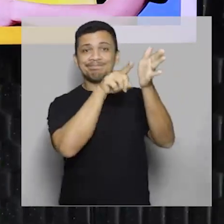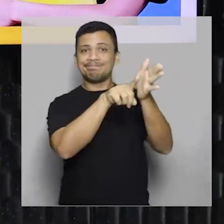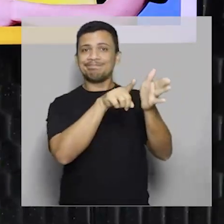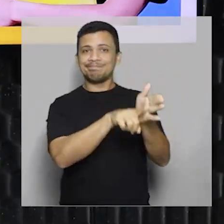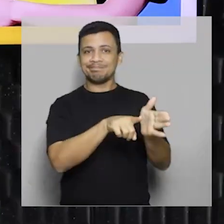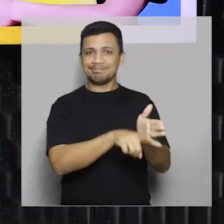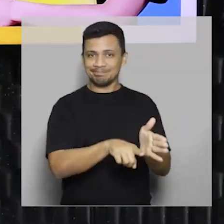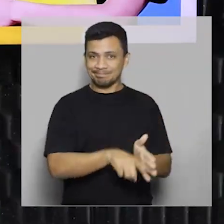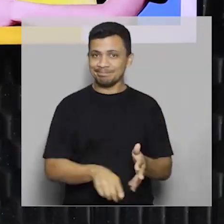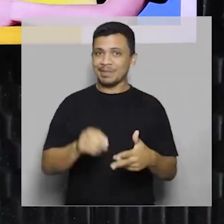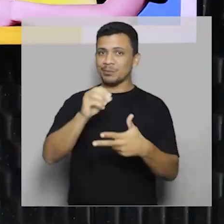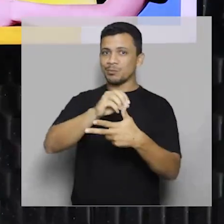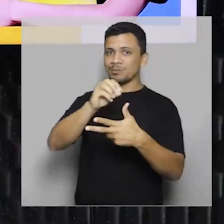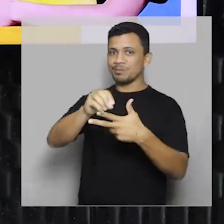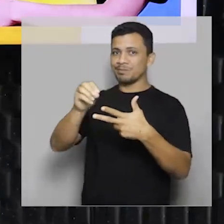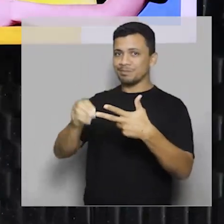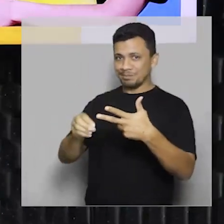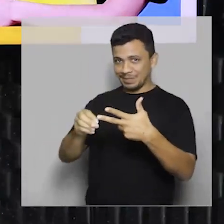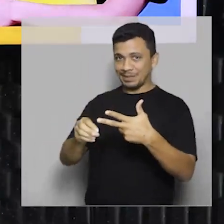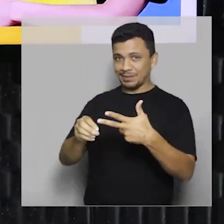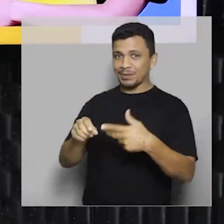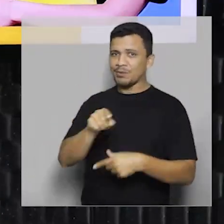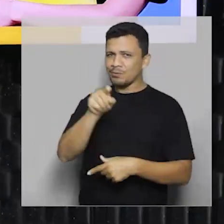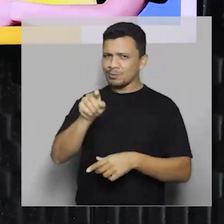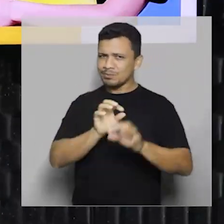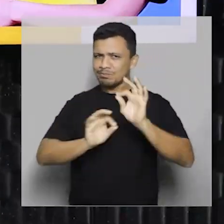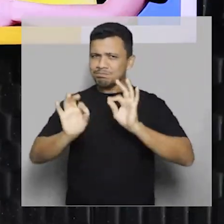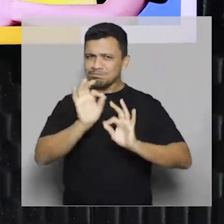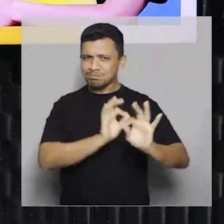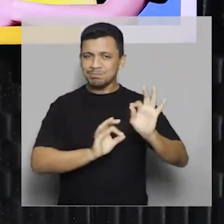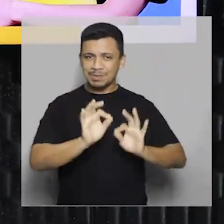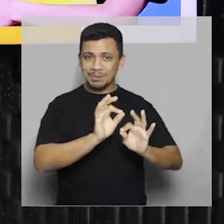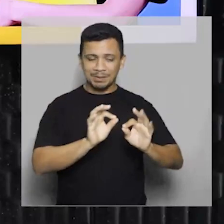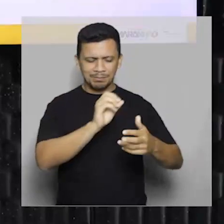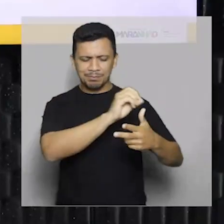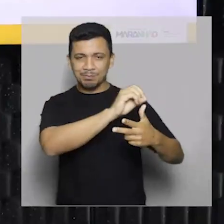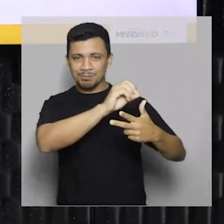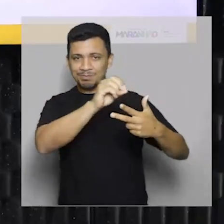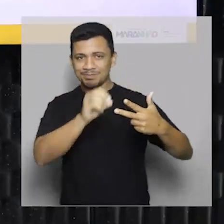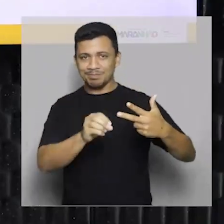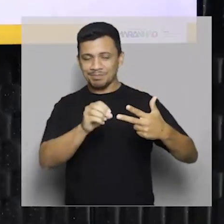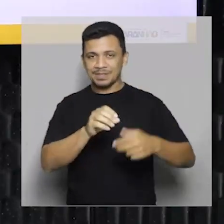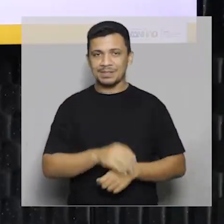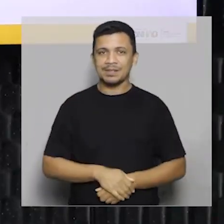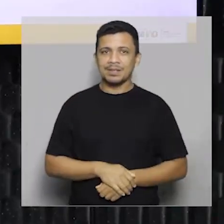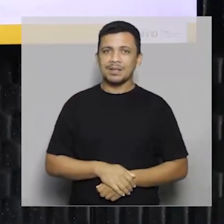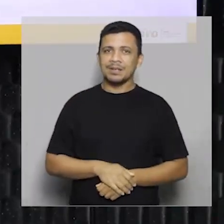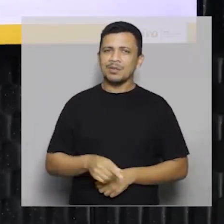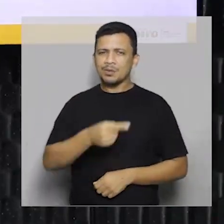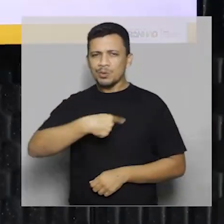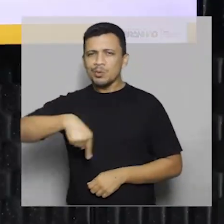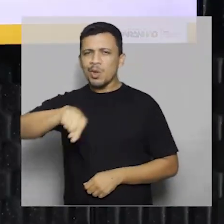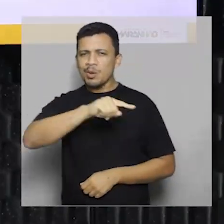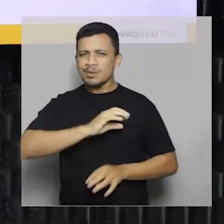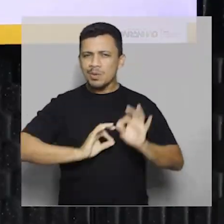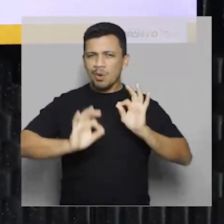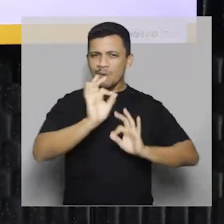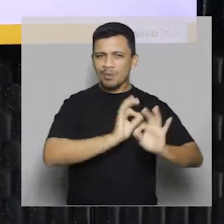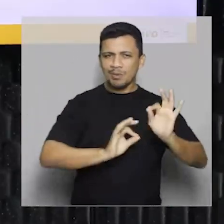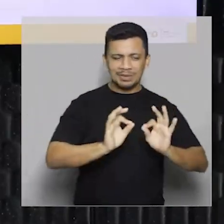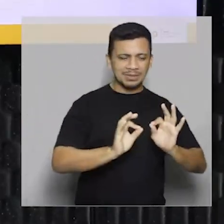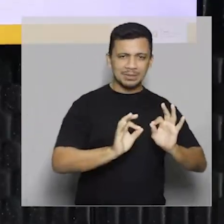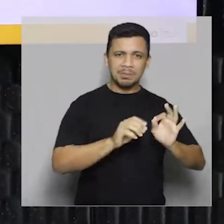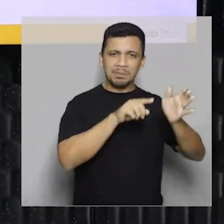relacionadas ao Enem né para sua preparação para o Enem e a gente está dividindo